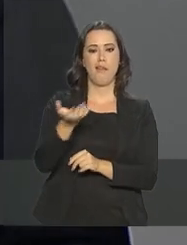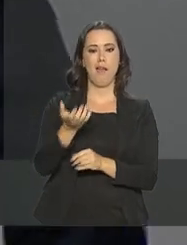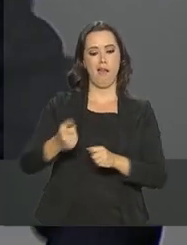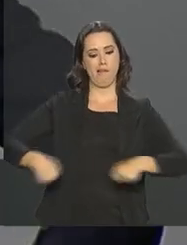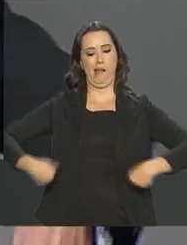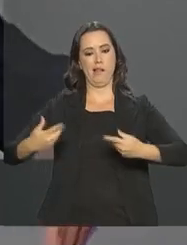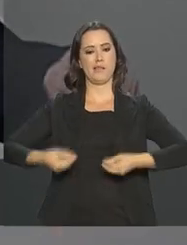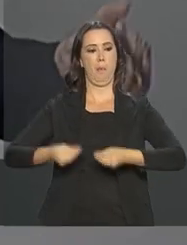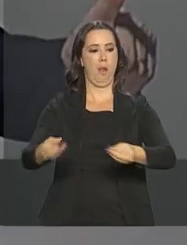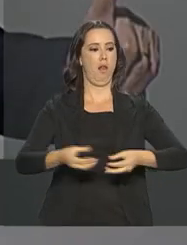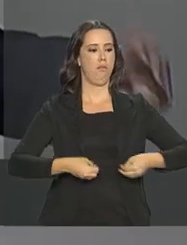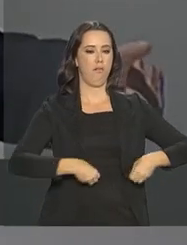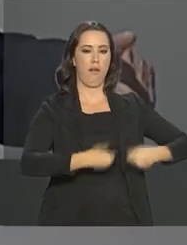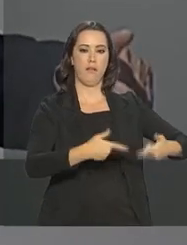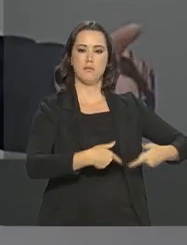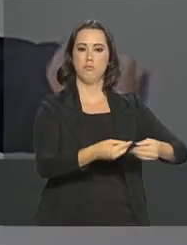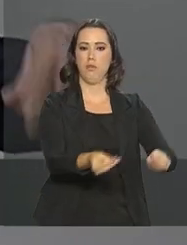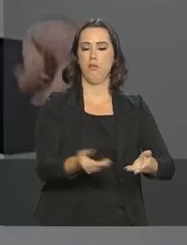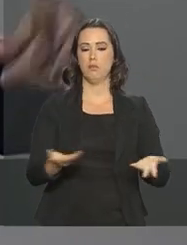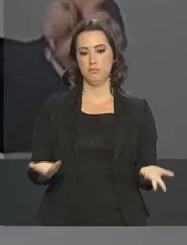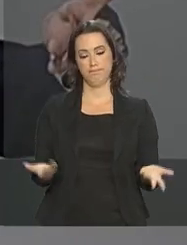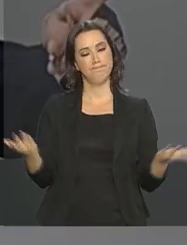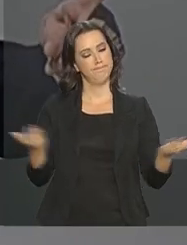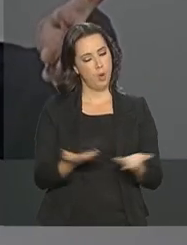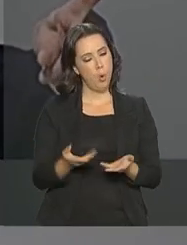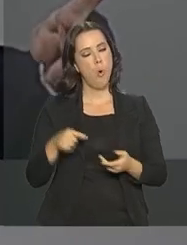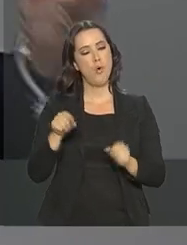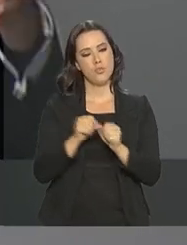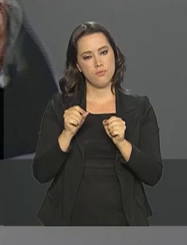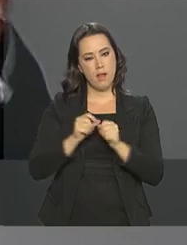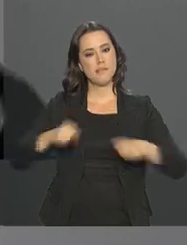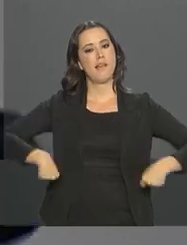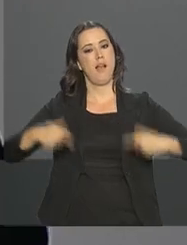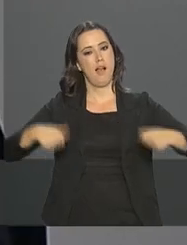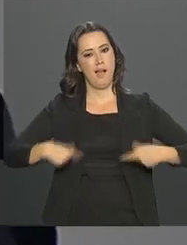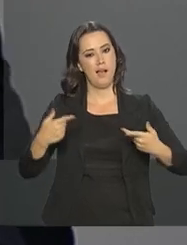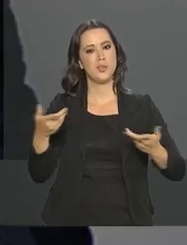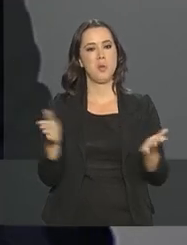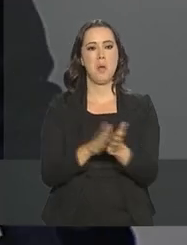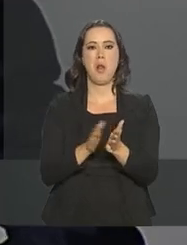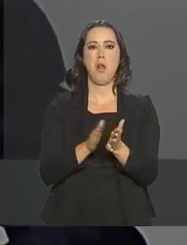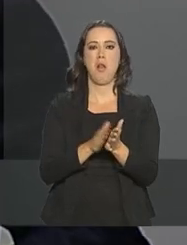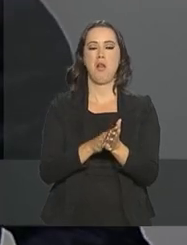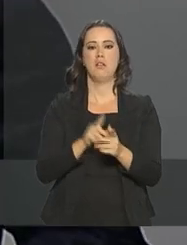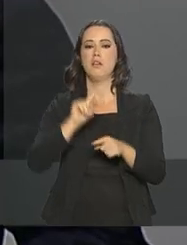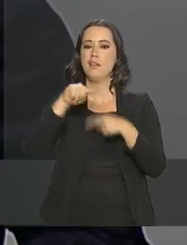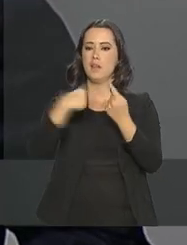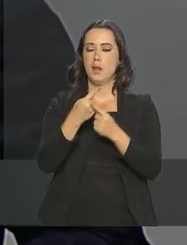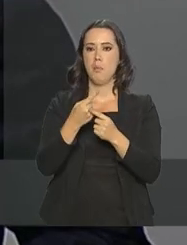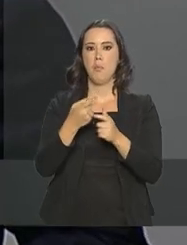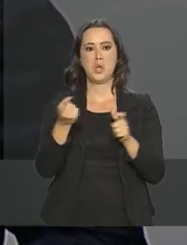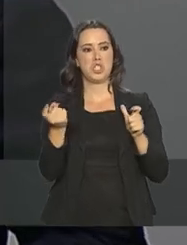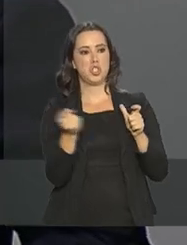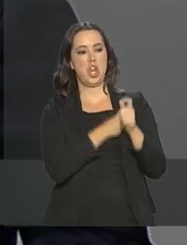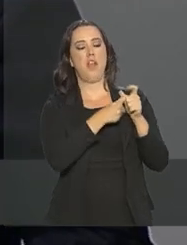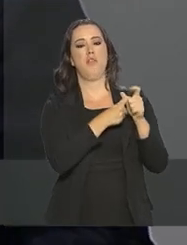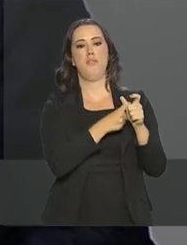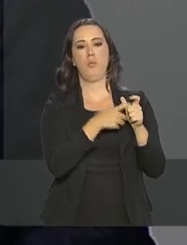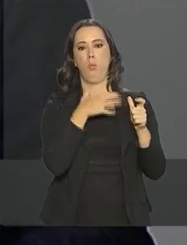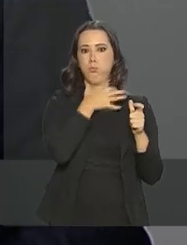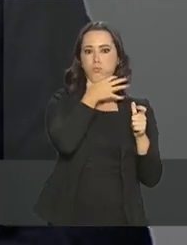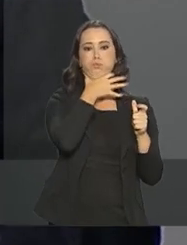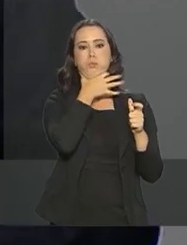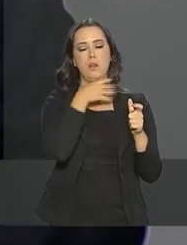aquelas que são praticadas hoje e aplaudidas hoje mas que causam prejuízos à mãe são vaiados diferentemente até